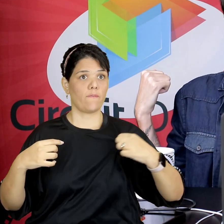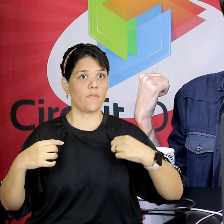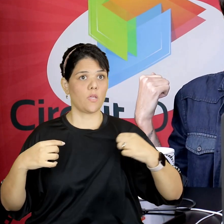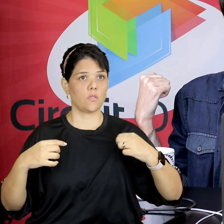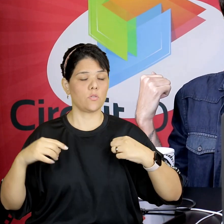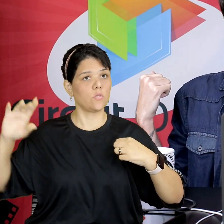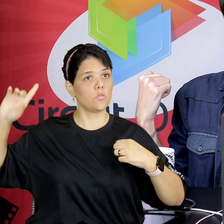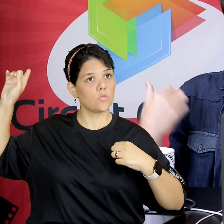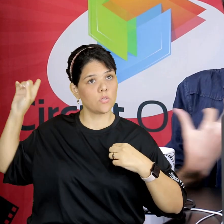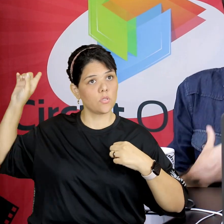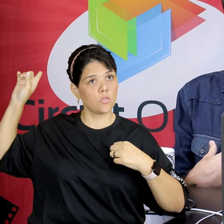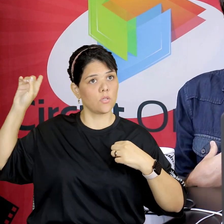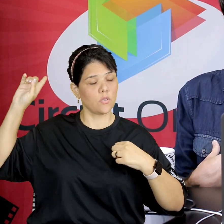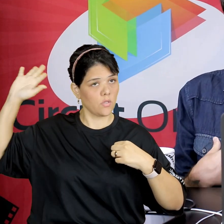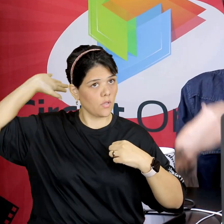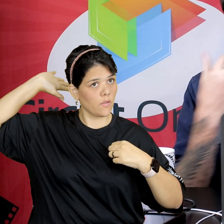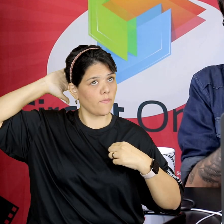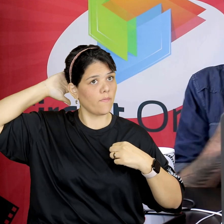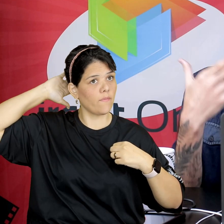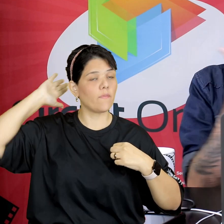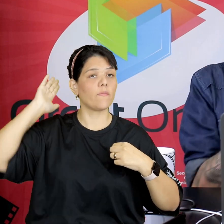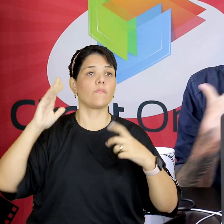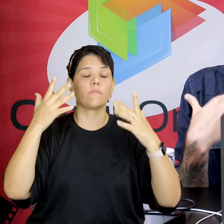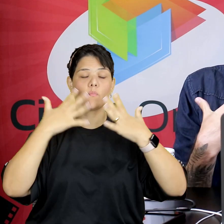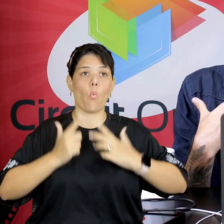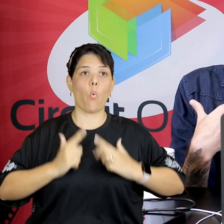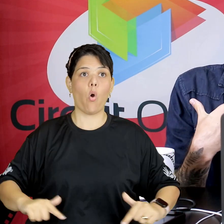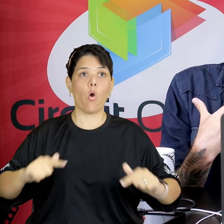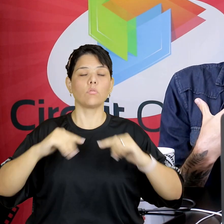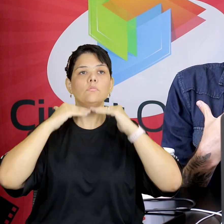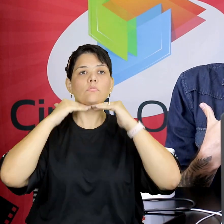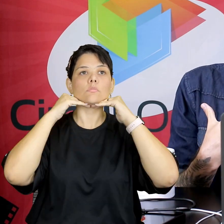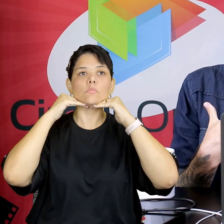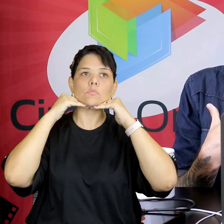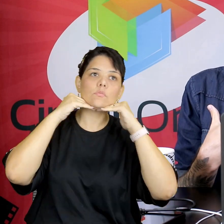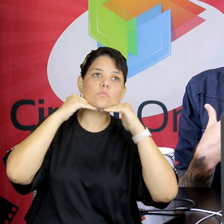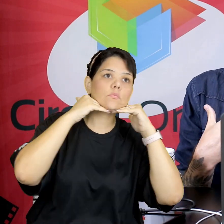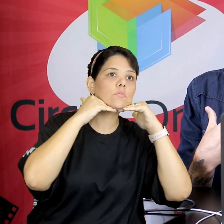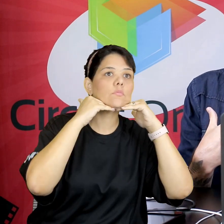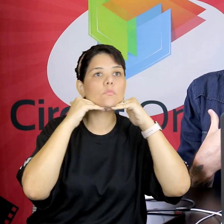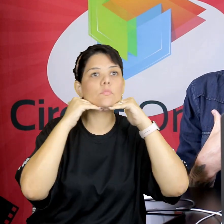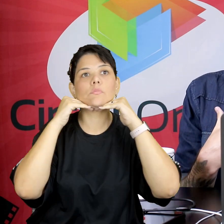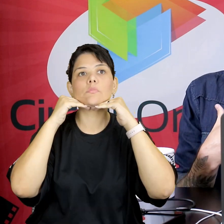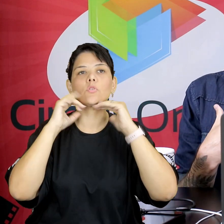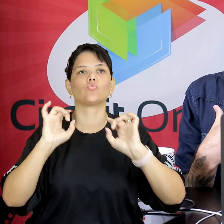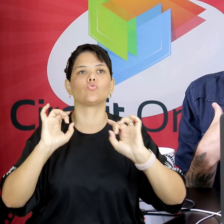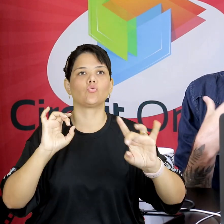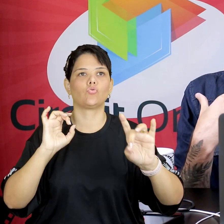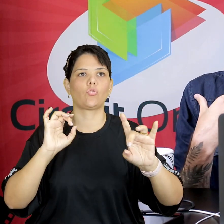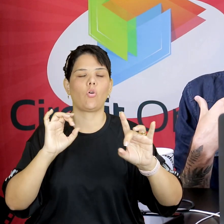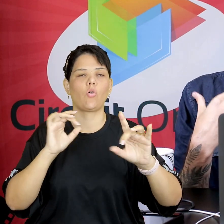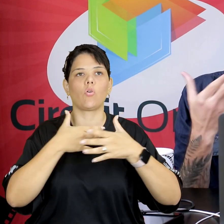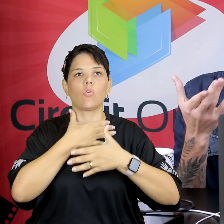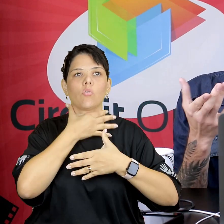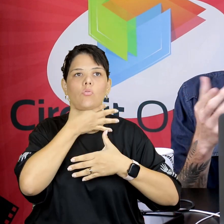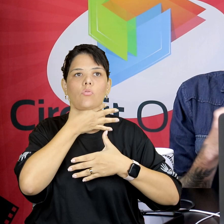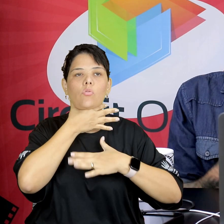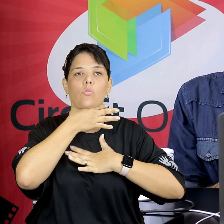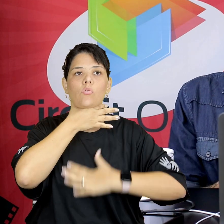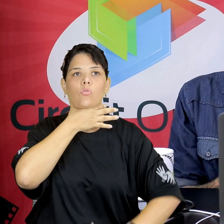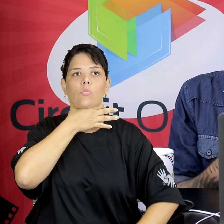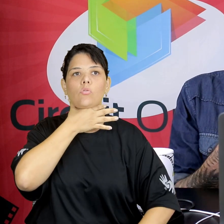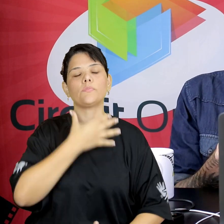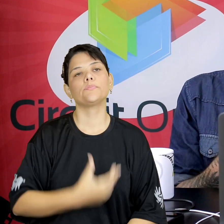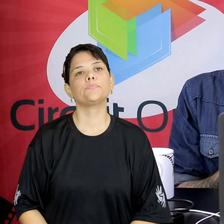for verde, você vai tirar a roupa dela junto, vai ficar só a cabeça dela. Então, é